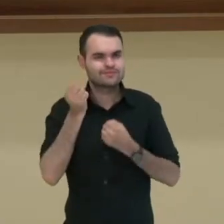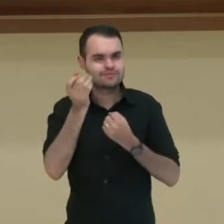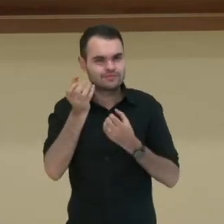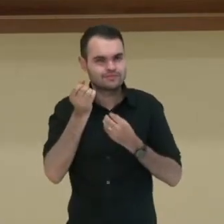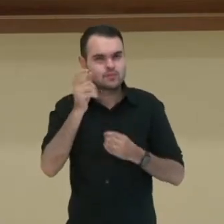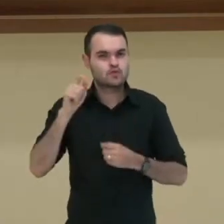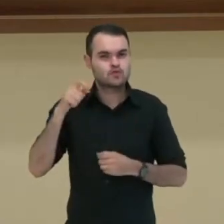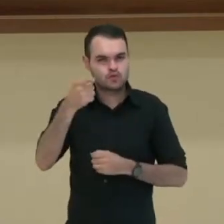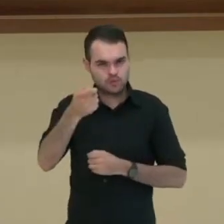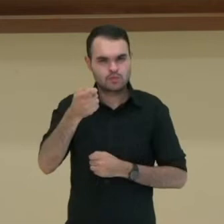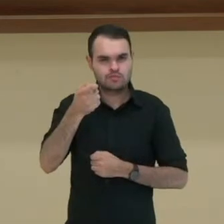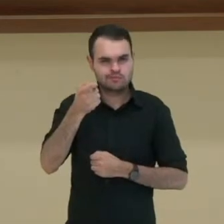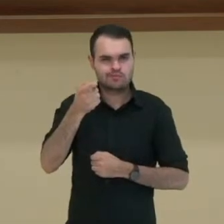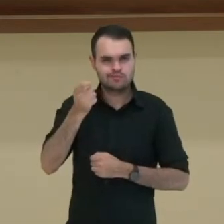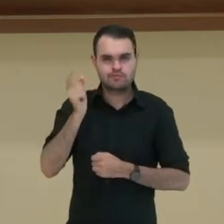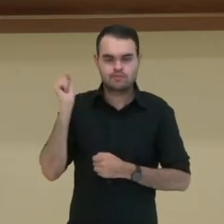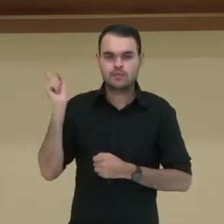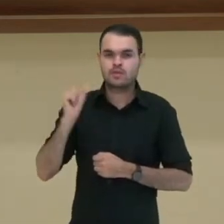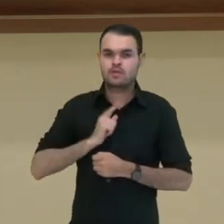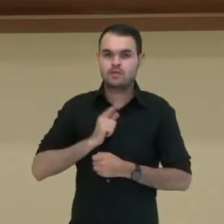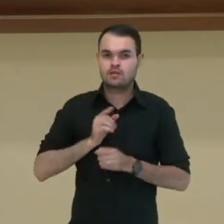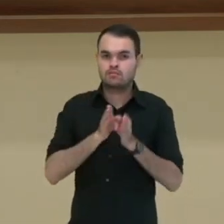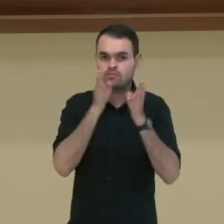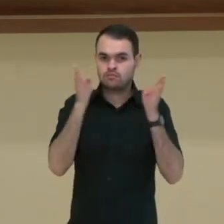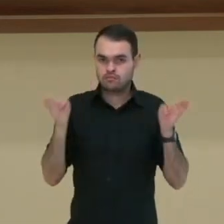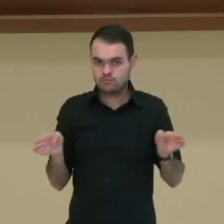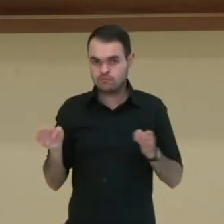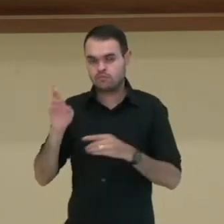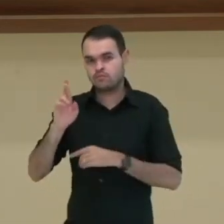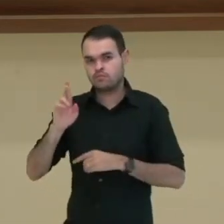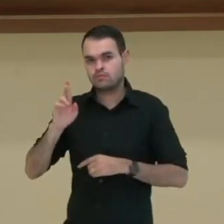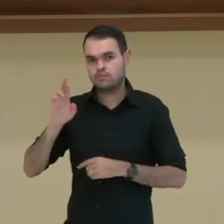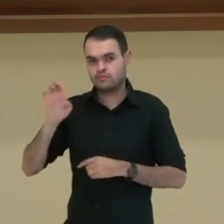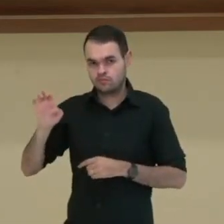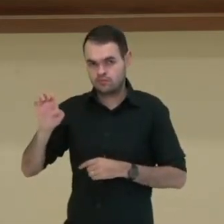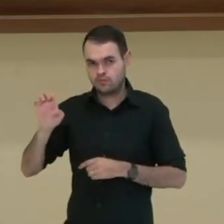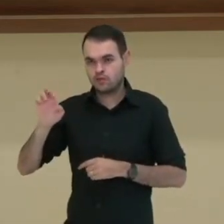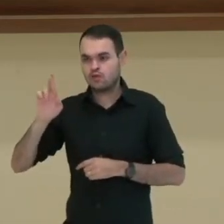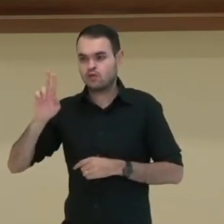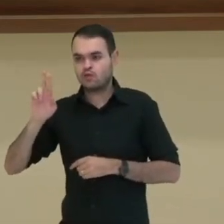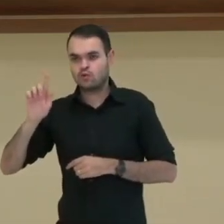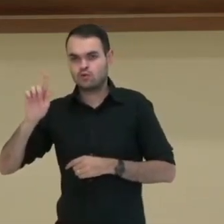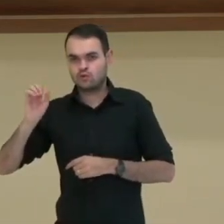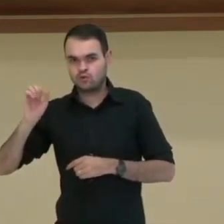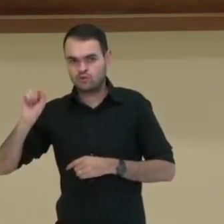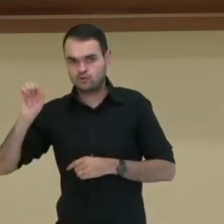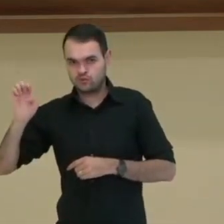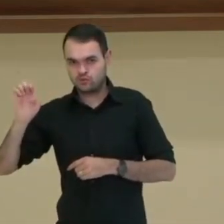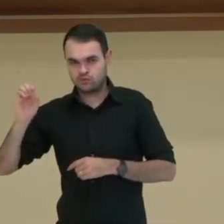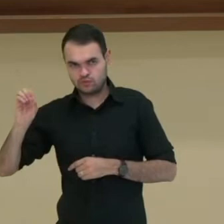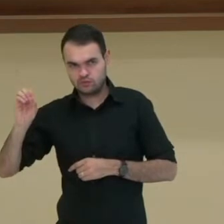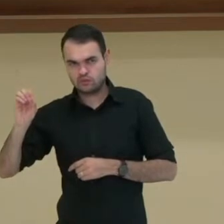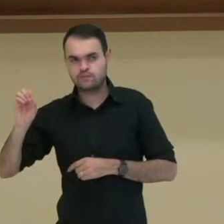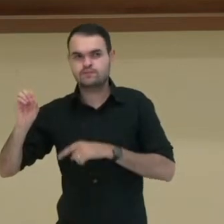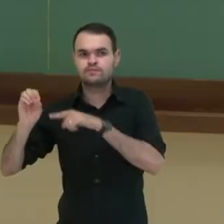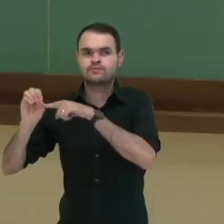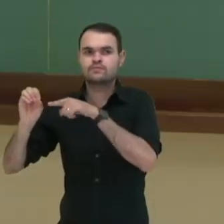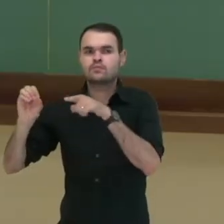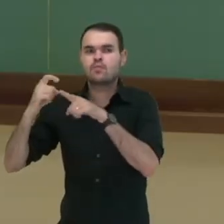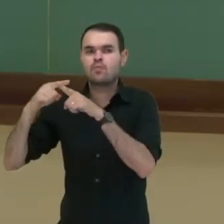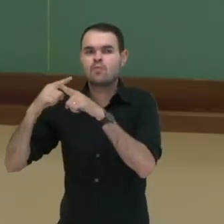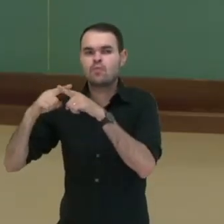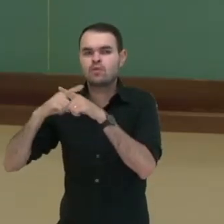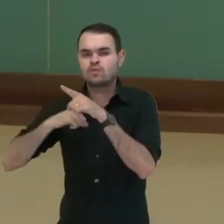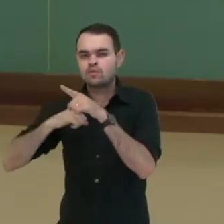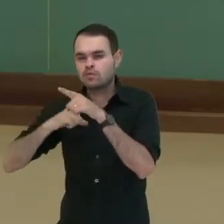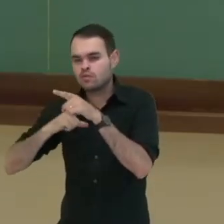retículo endoplasmático. Existem dois tipos, o retículo endoplasmático rugoso, porque a gente observa que